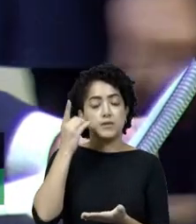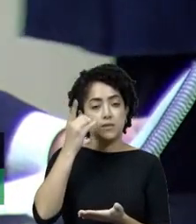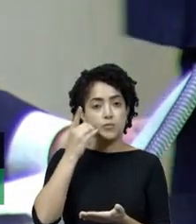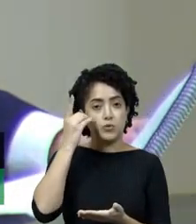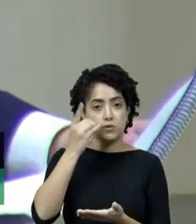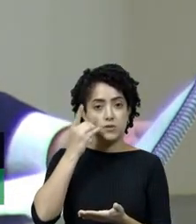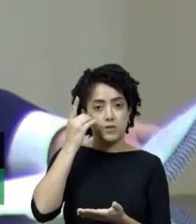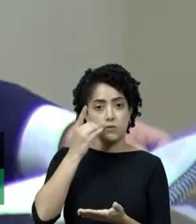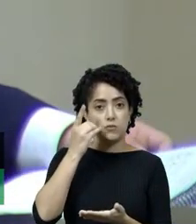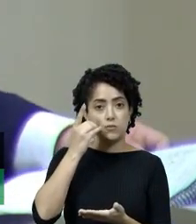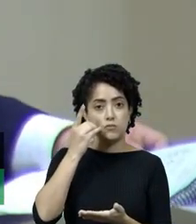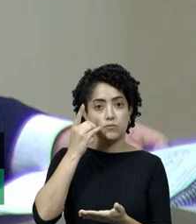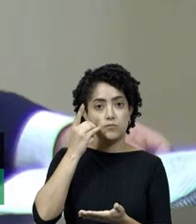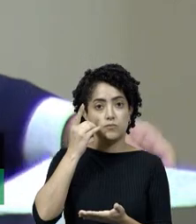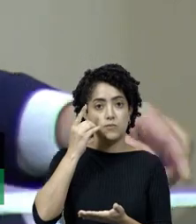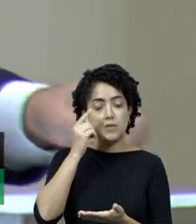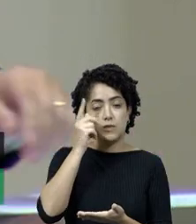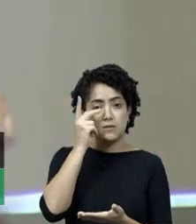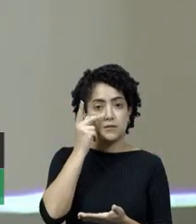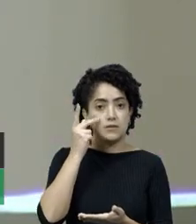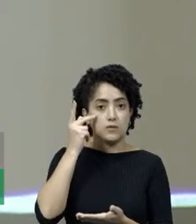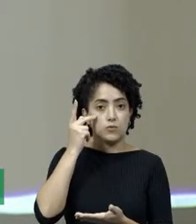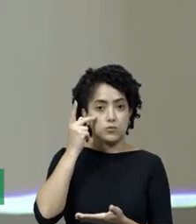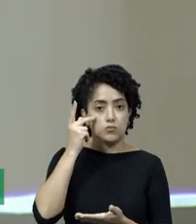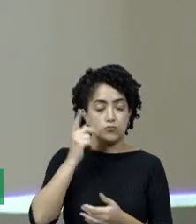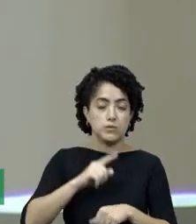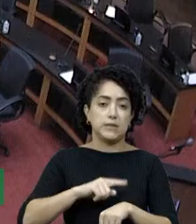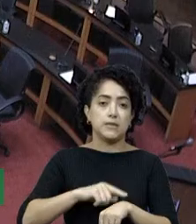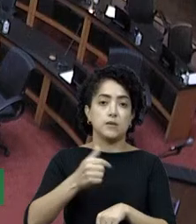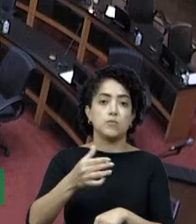deputado Celso Zuc, por até 10 minutos.